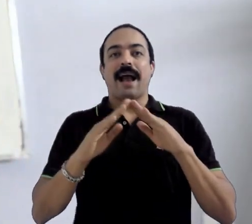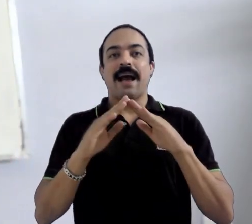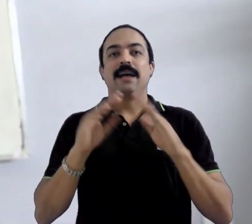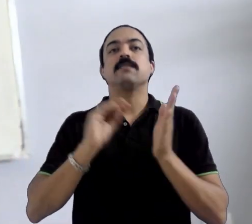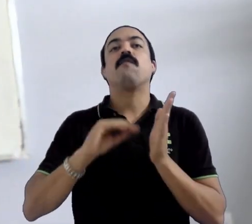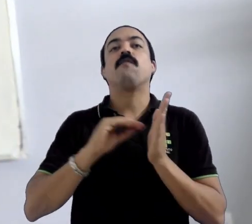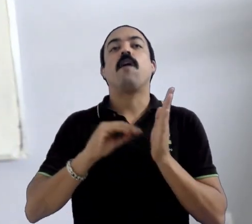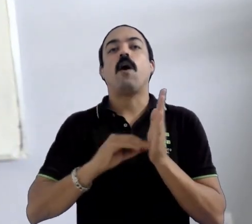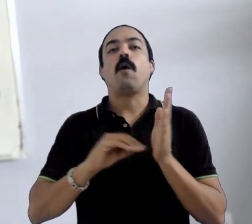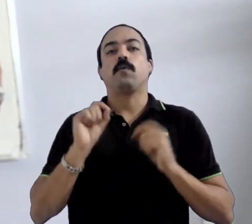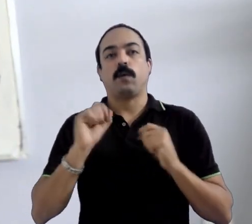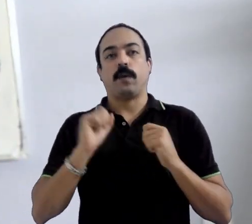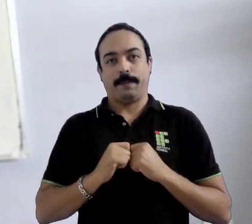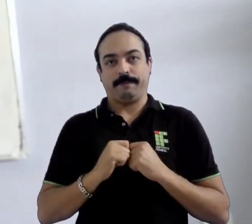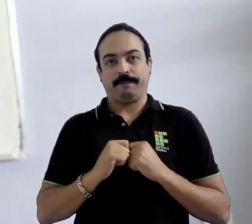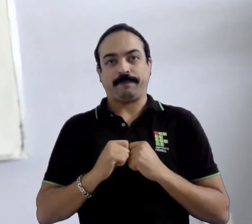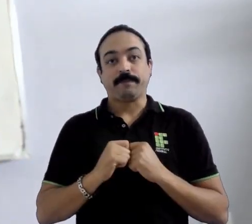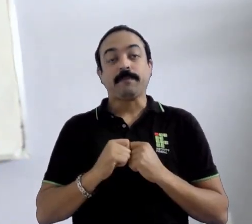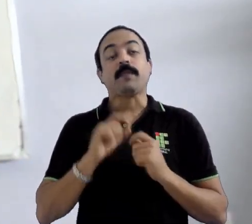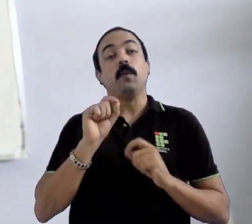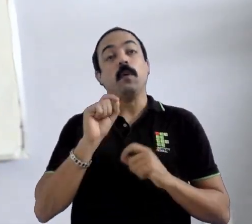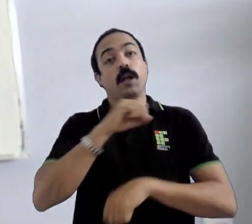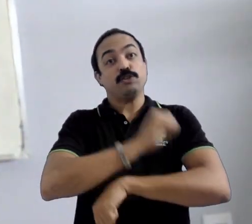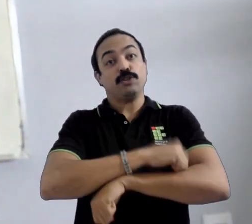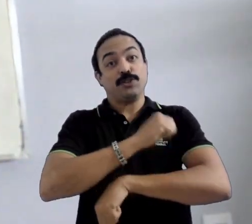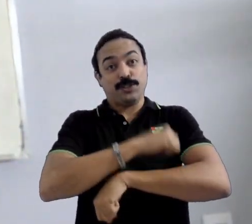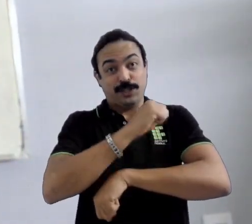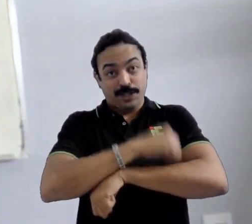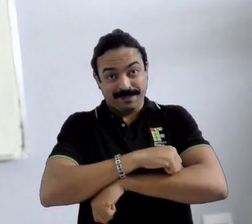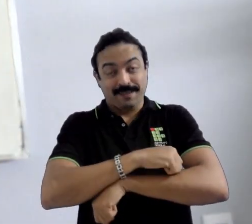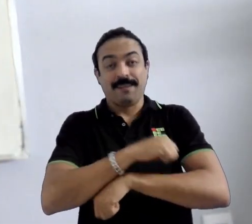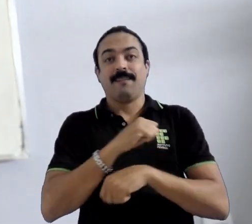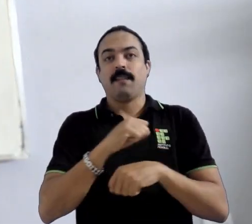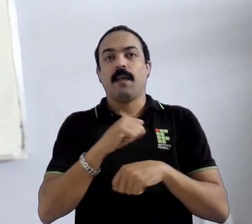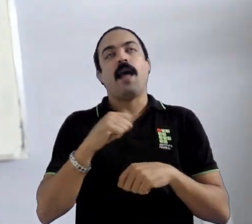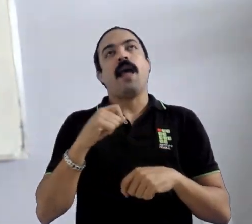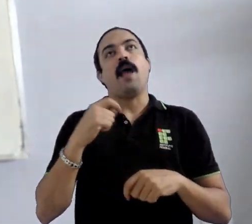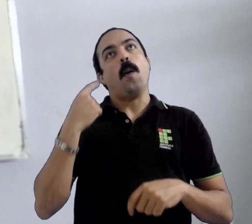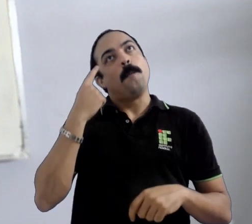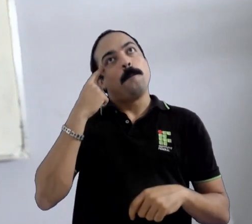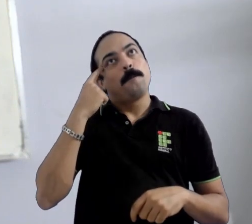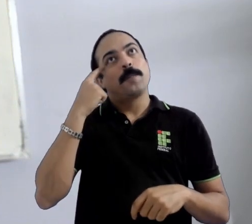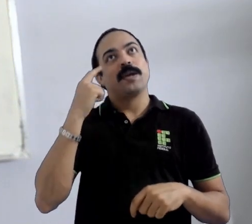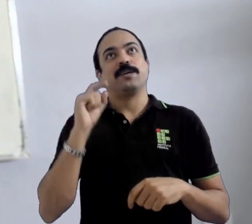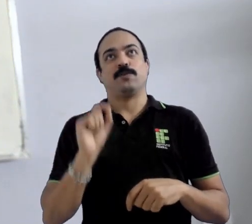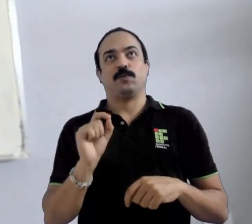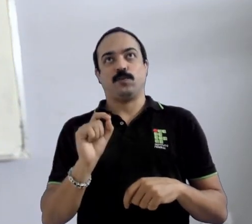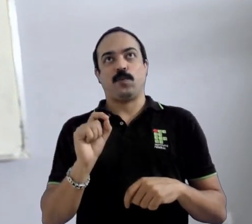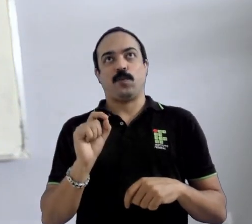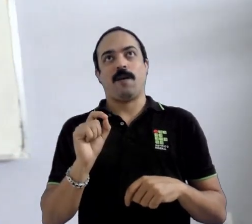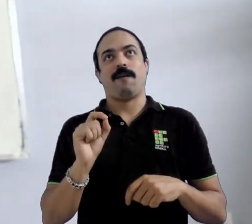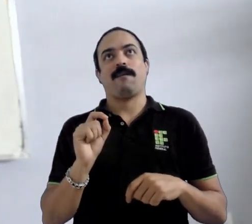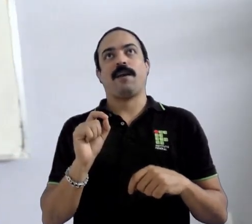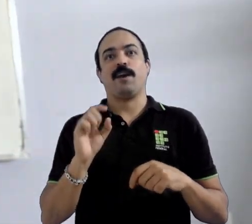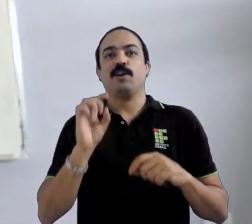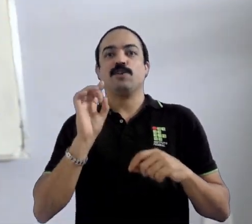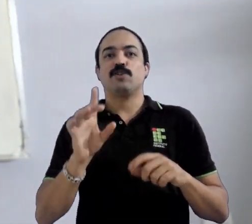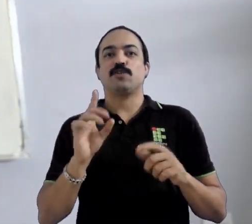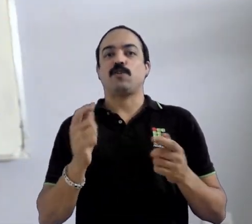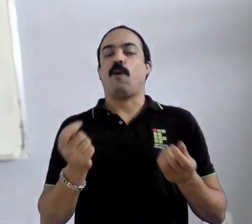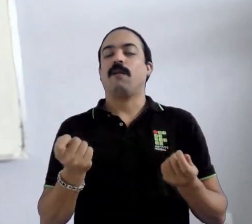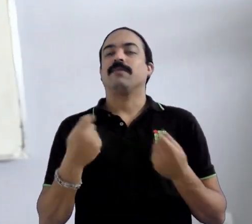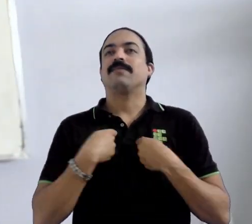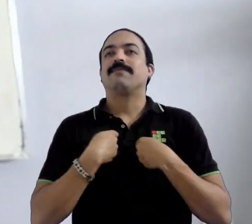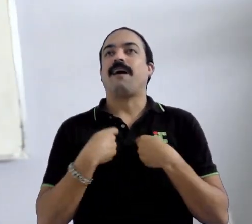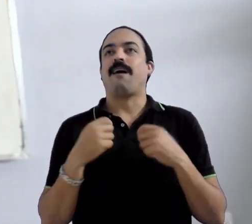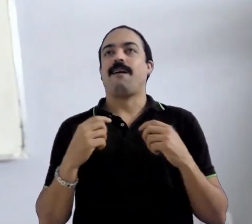coisa eu gosto de pensar que não são apenas o que fazem com que a casa seja confortável,